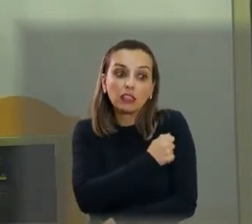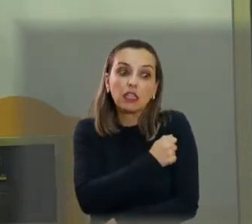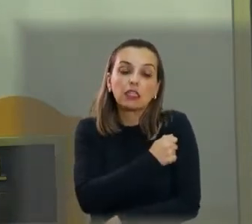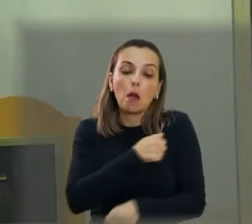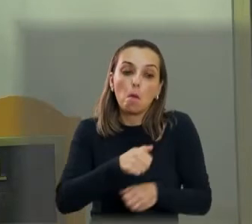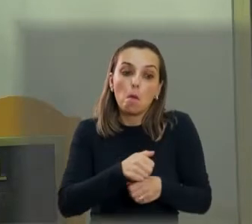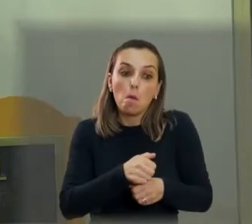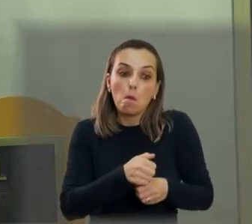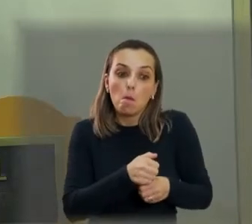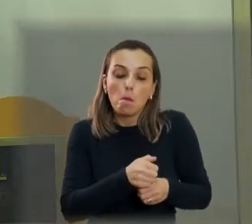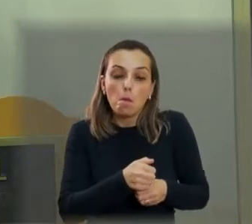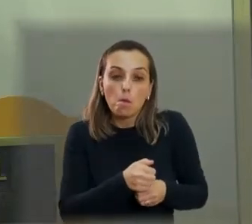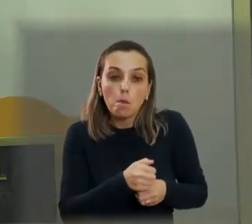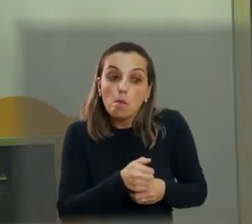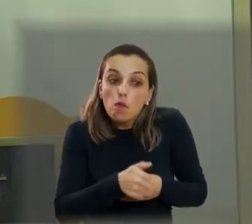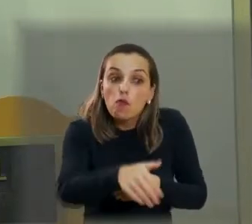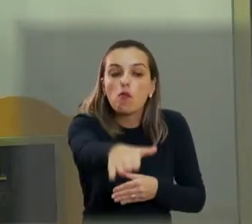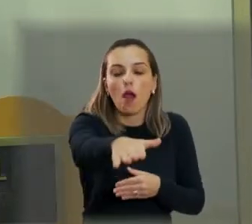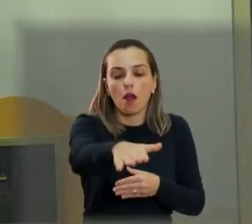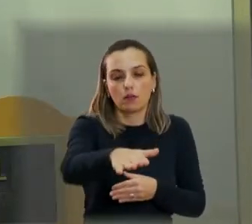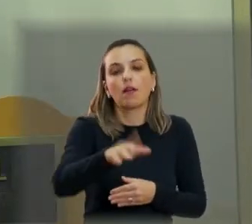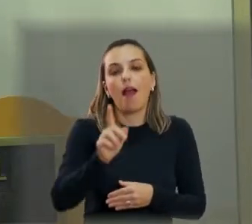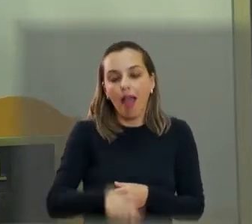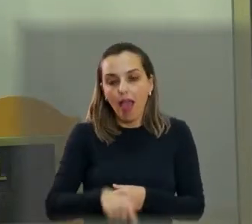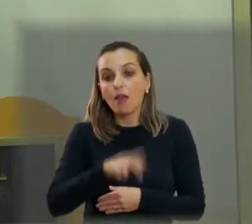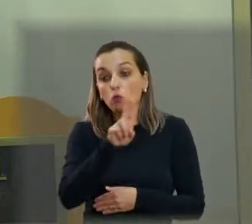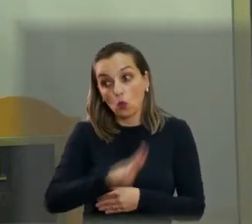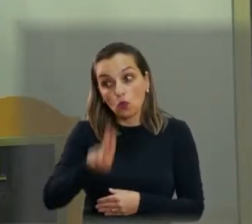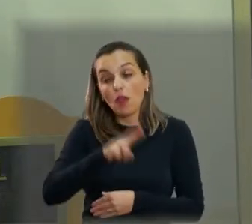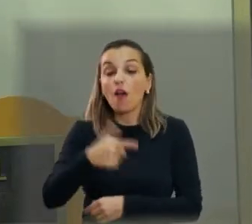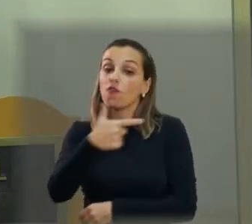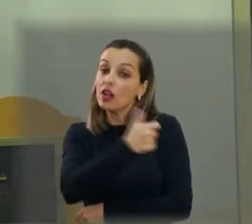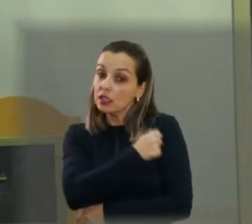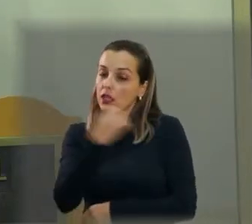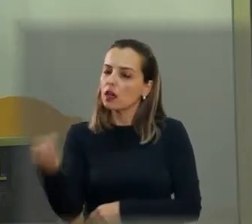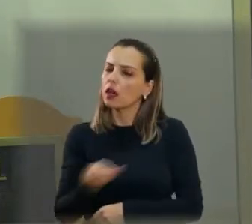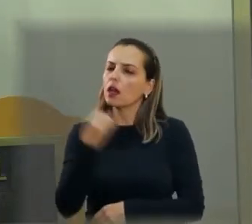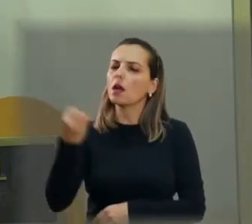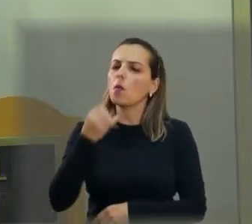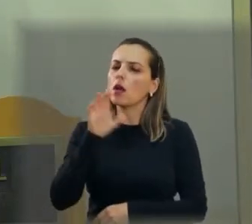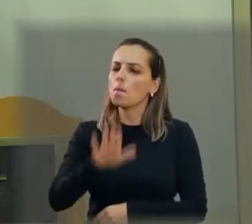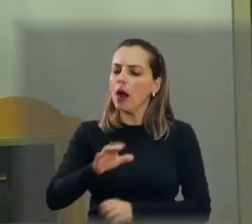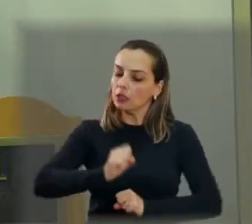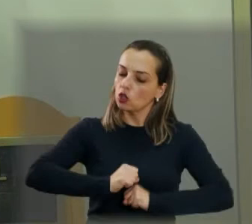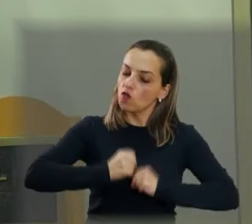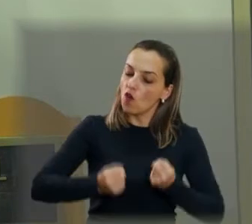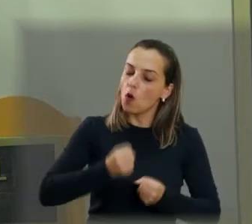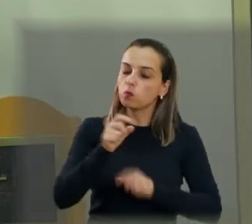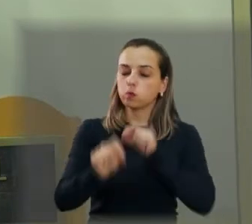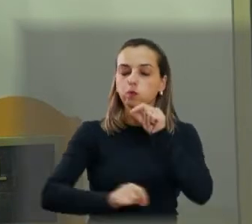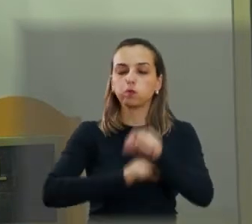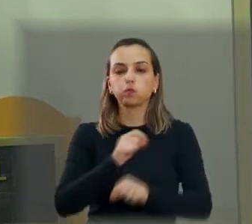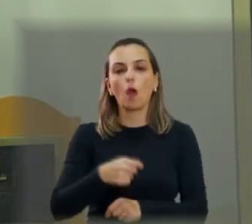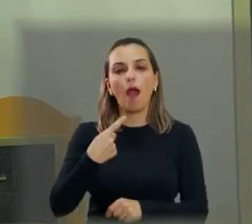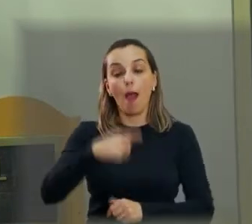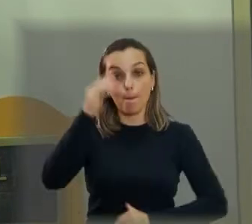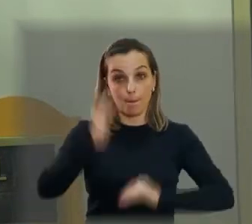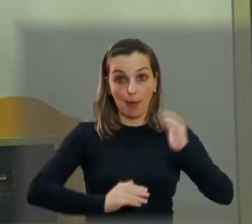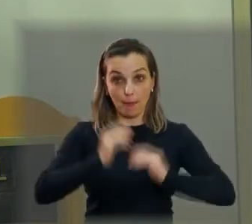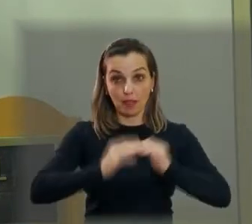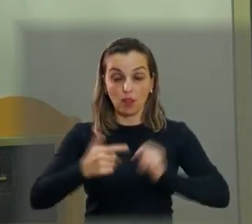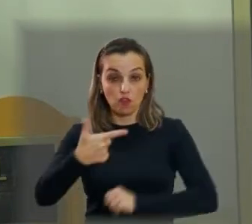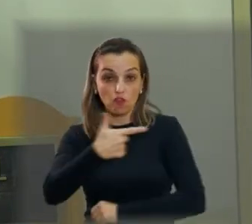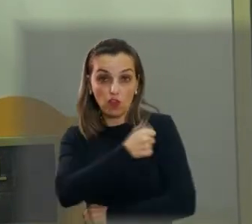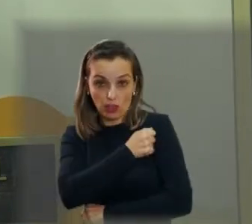importante. Estamos utilizando, e é um novo esforço esse ano, nas ações de